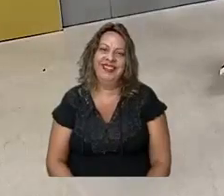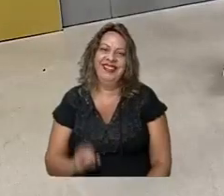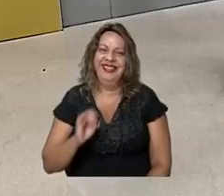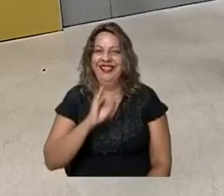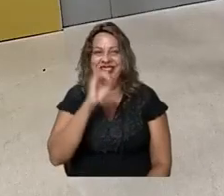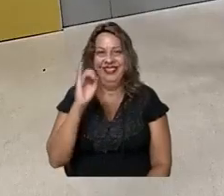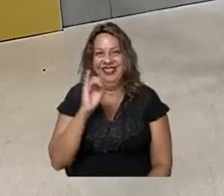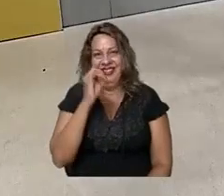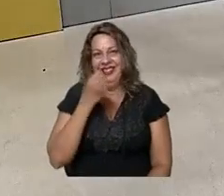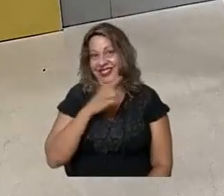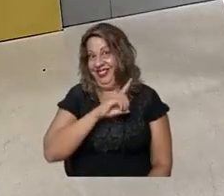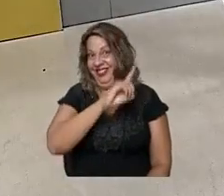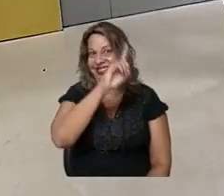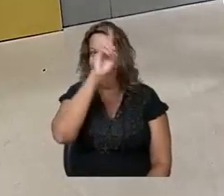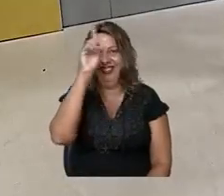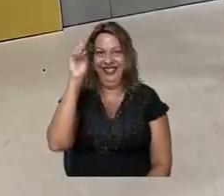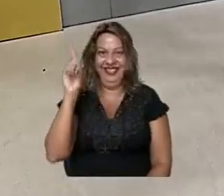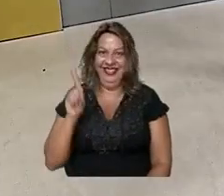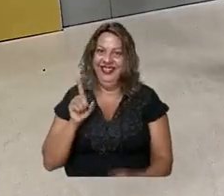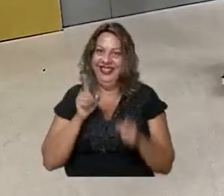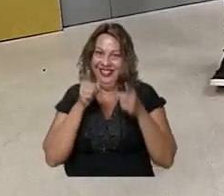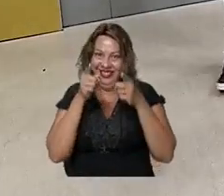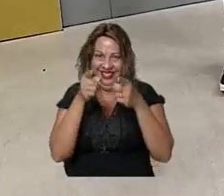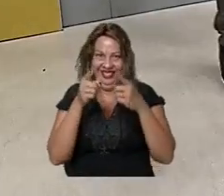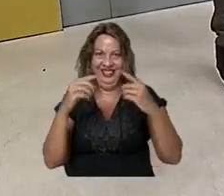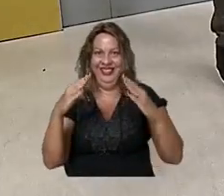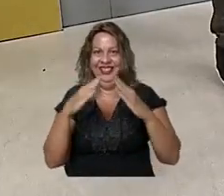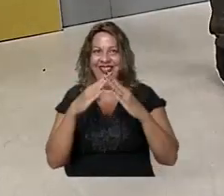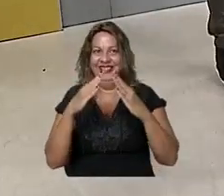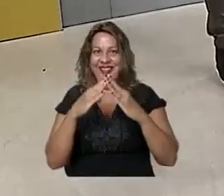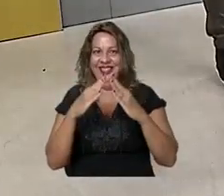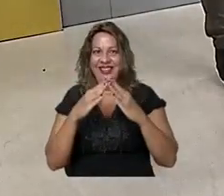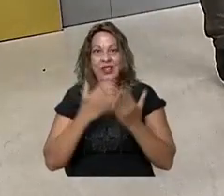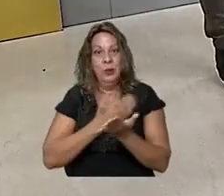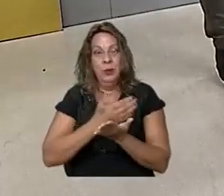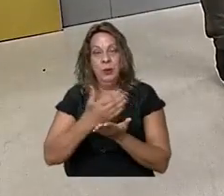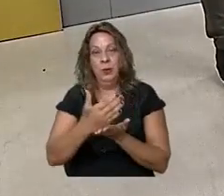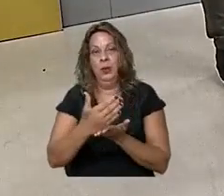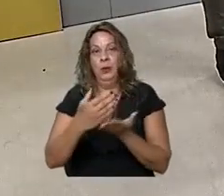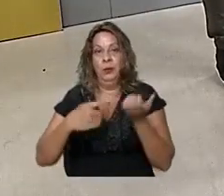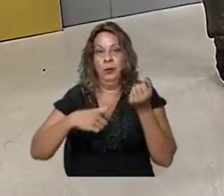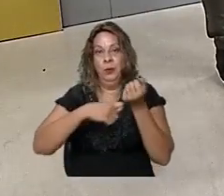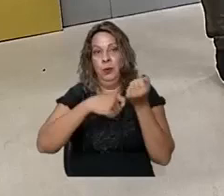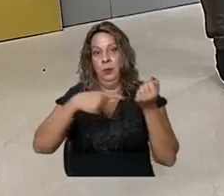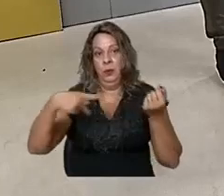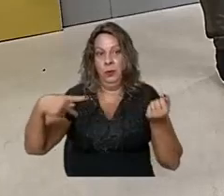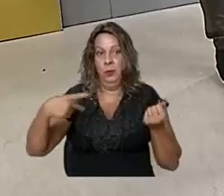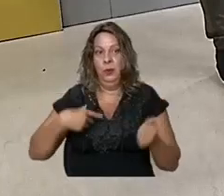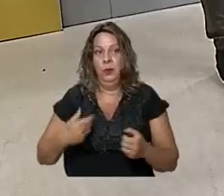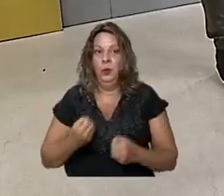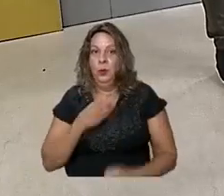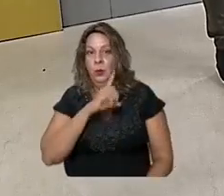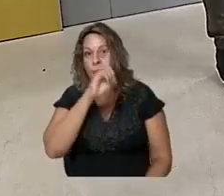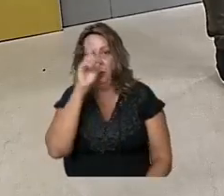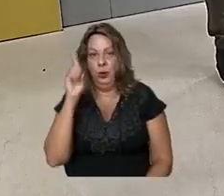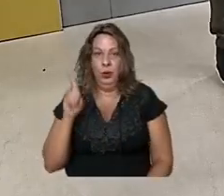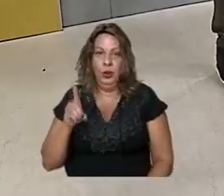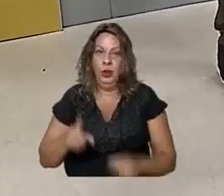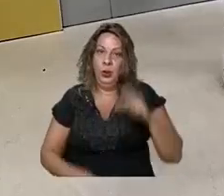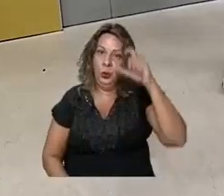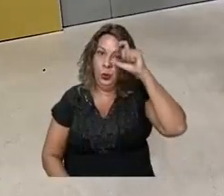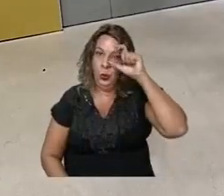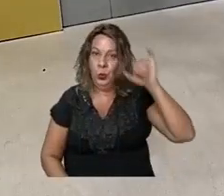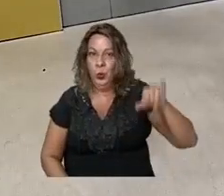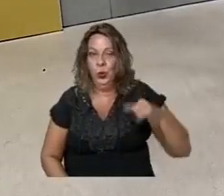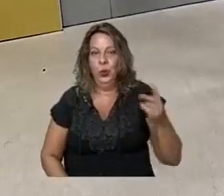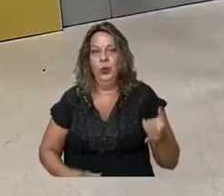Olá, olá, bom dia, muito bom dia para você de casa. Estamos no ar com mais um Caju Cap. Muito bom dia, Júnior Vessiani. Bom dia,